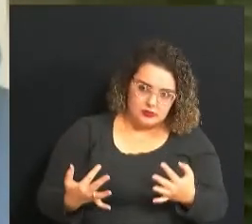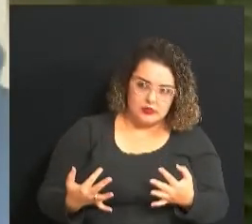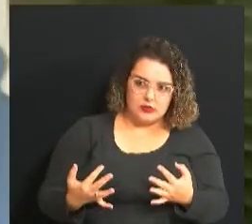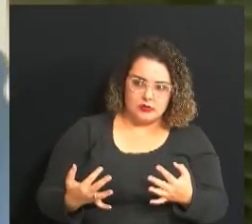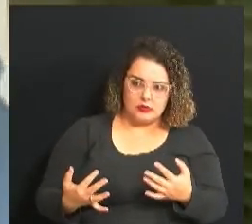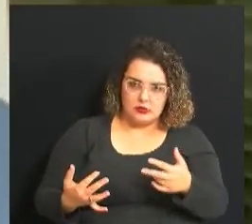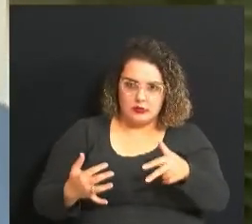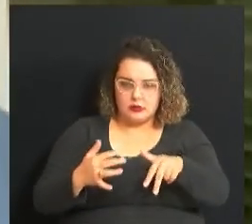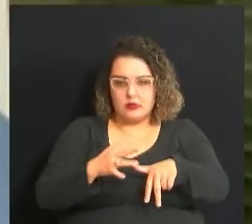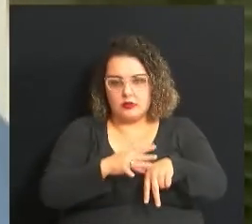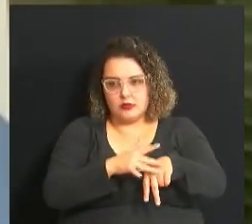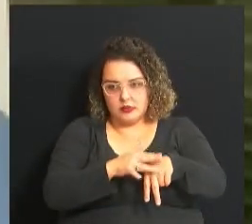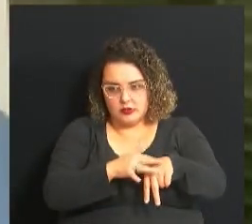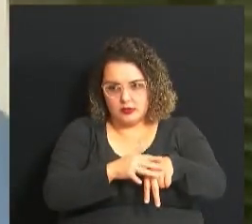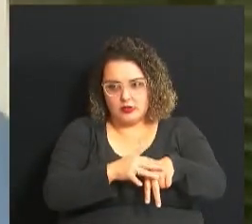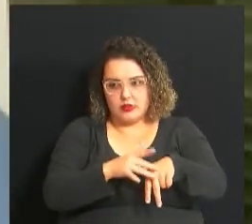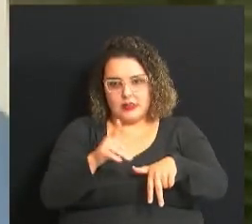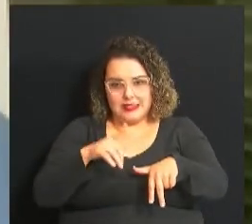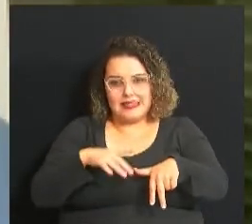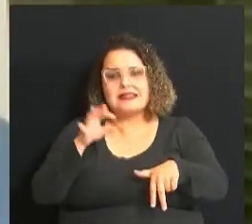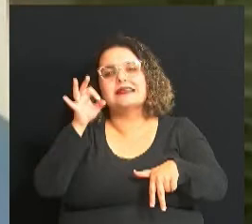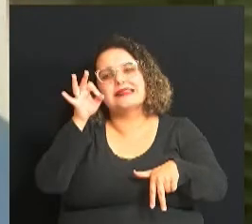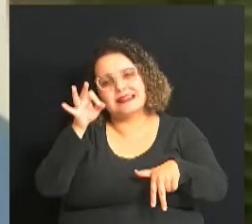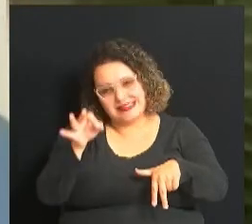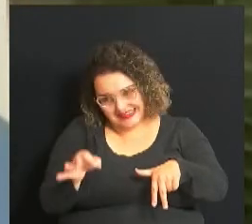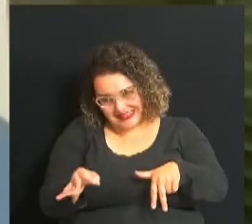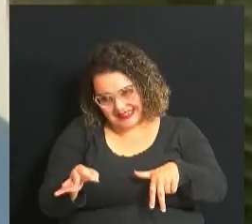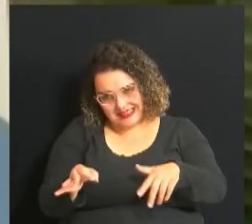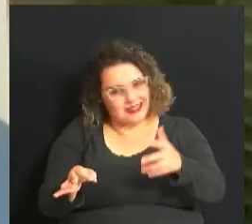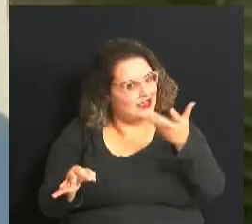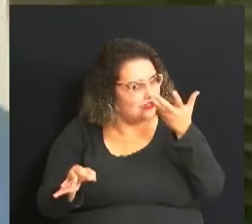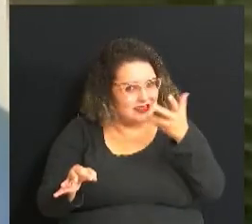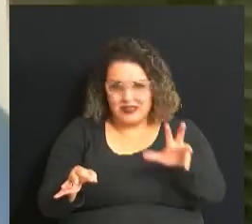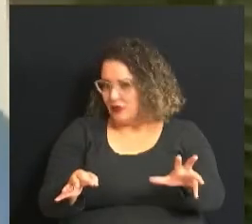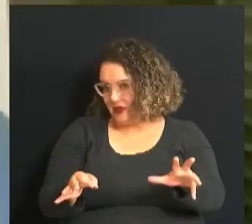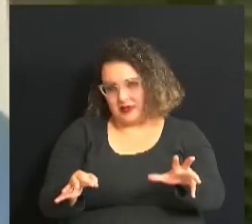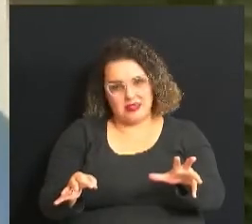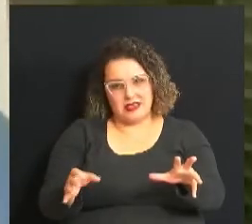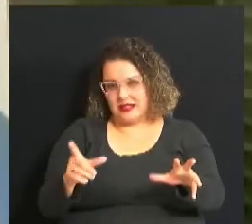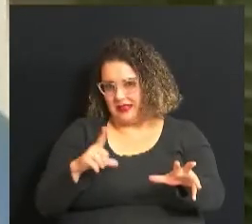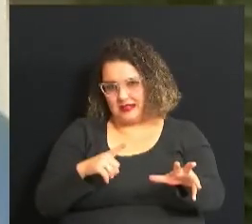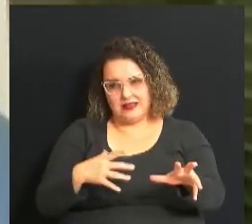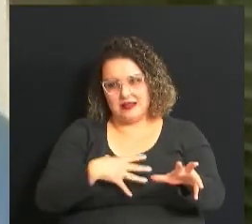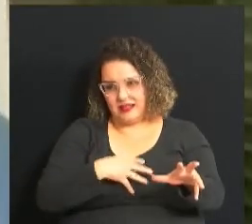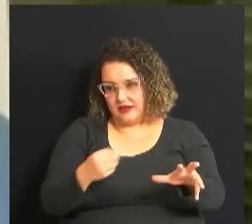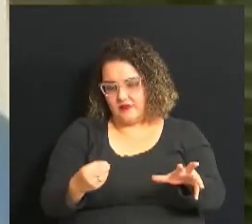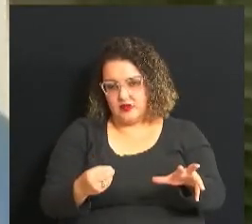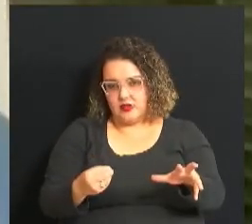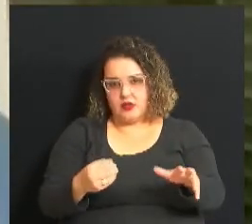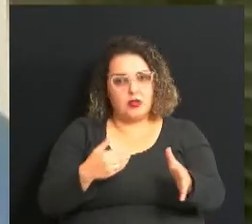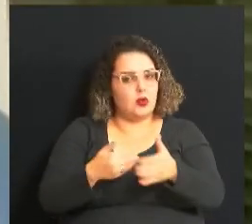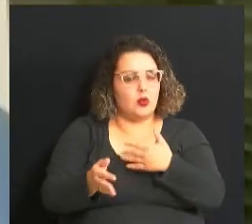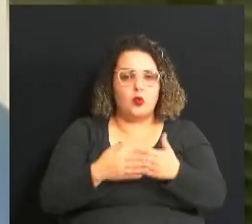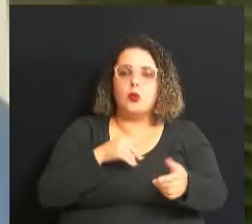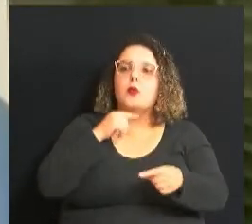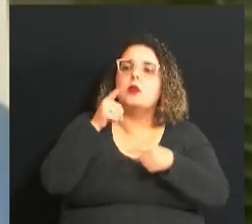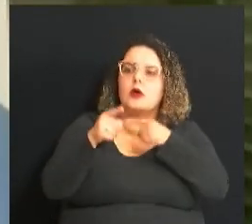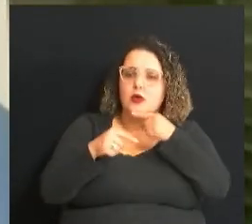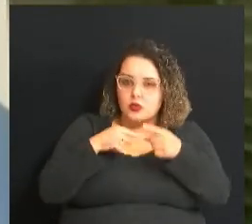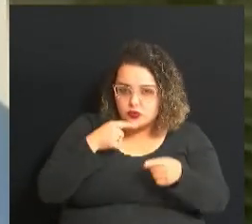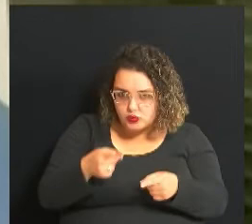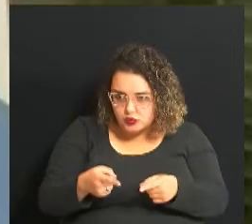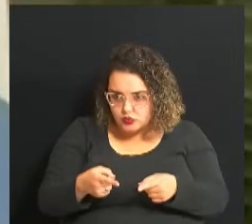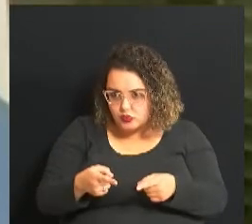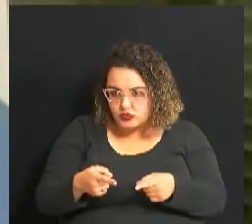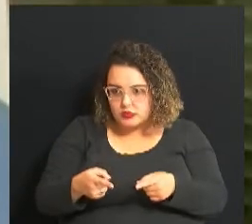tenha muita certeza de que ele não quer mais ter filhos. E se ele tiver qualquer dúvida, é bom que ele